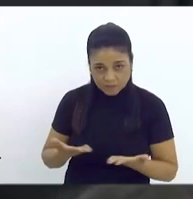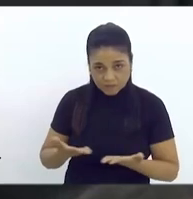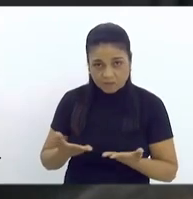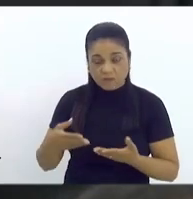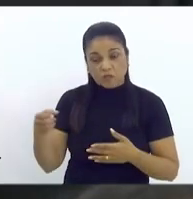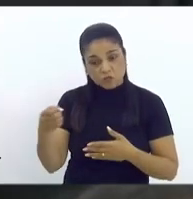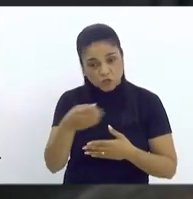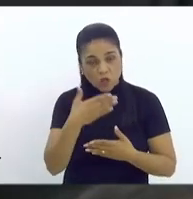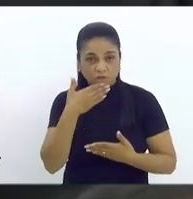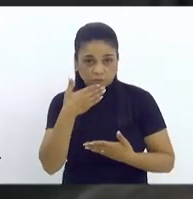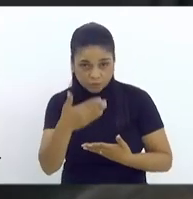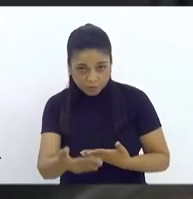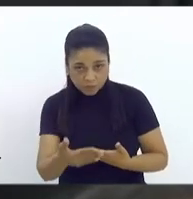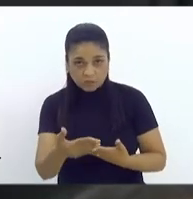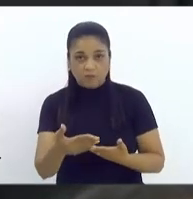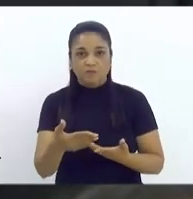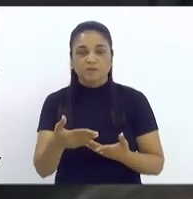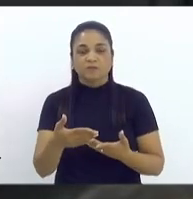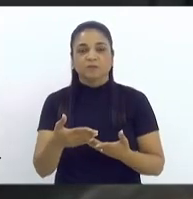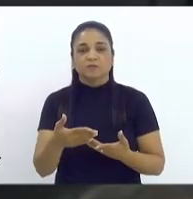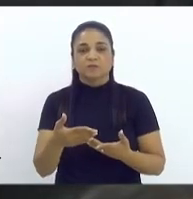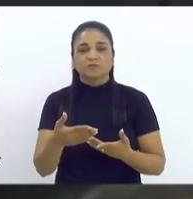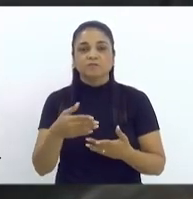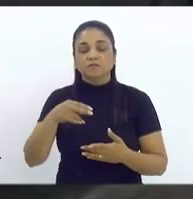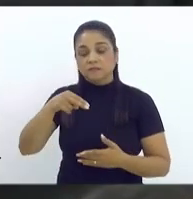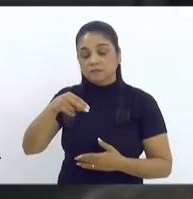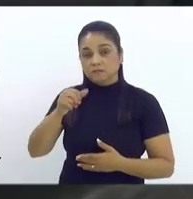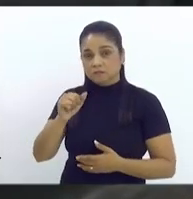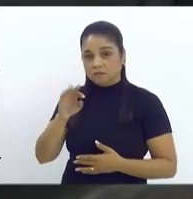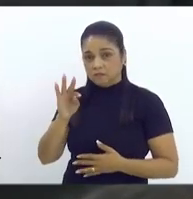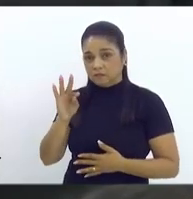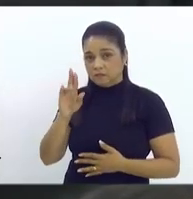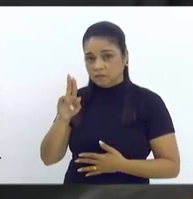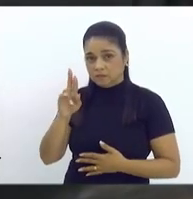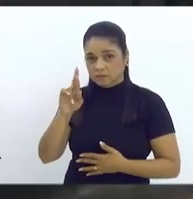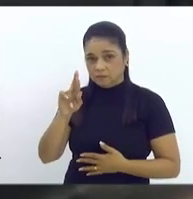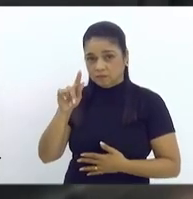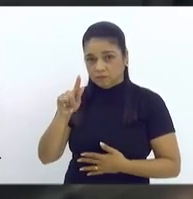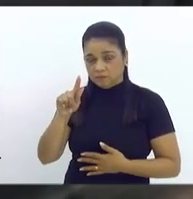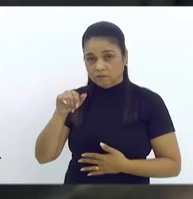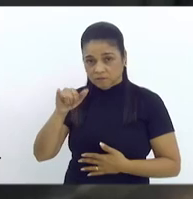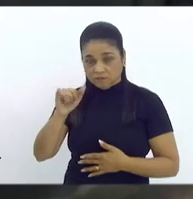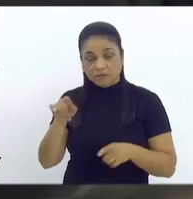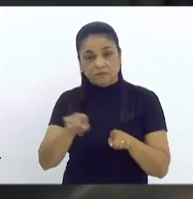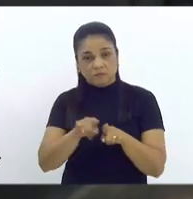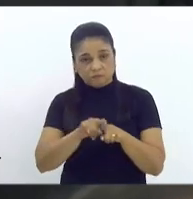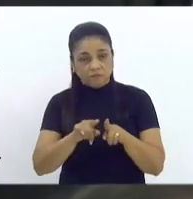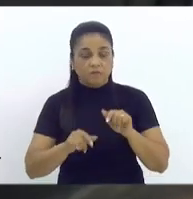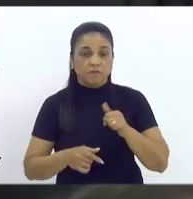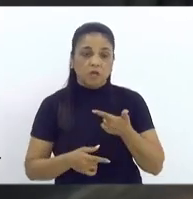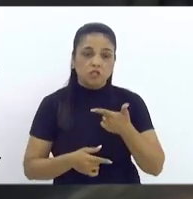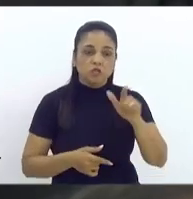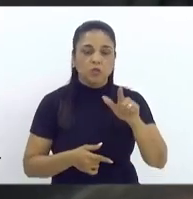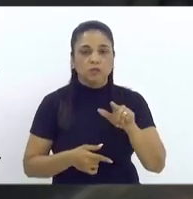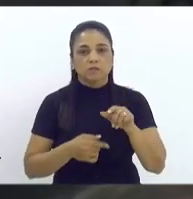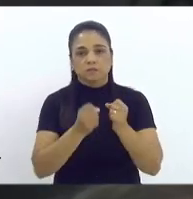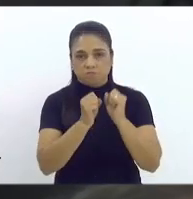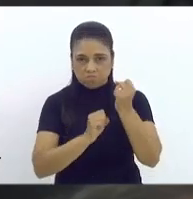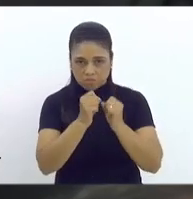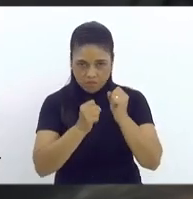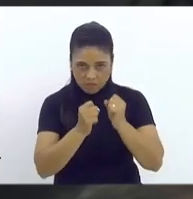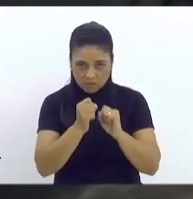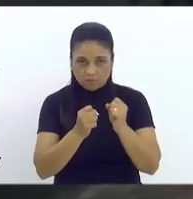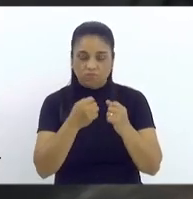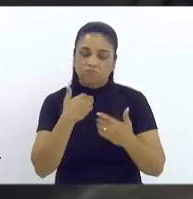aí solicitados, não só para a Naturgy, mas também para as agências. Então, farei incluir aí esse pedido de Vossa